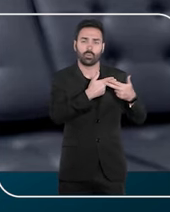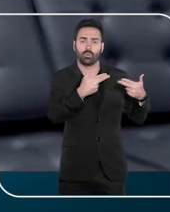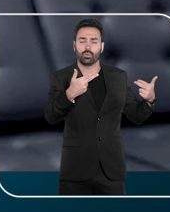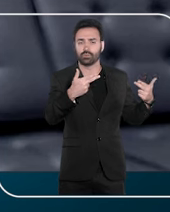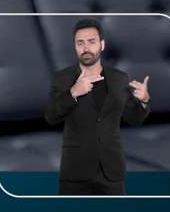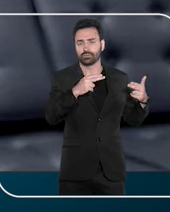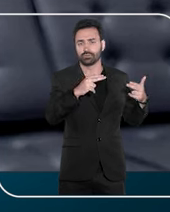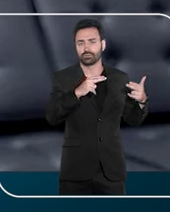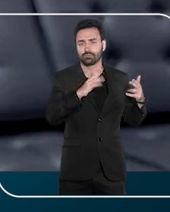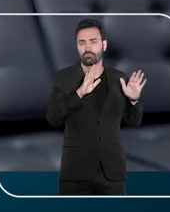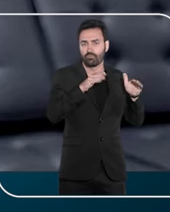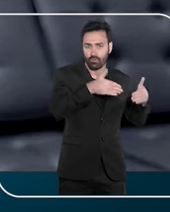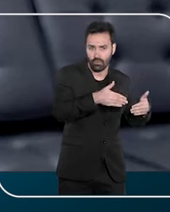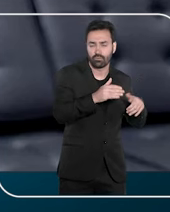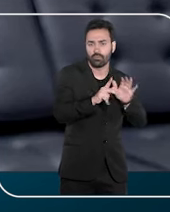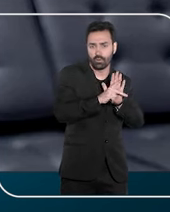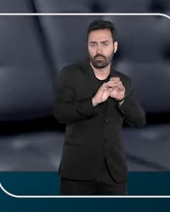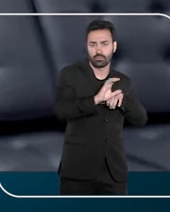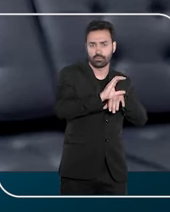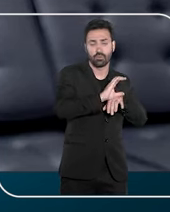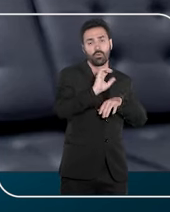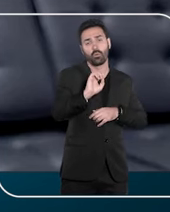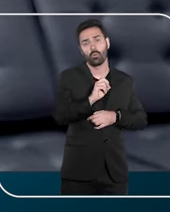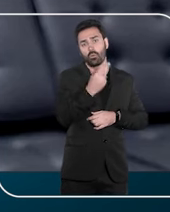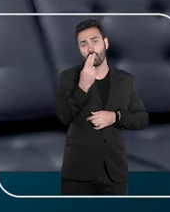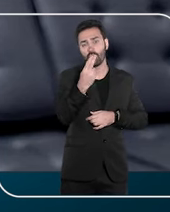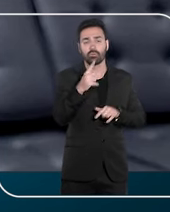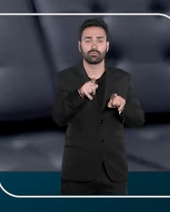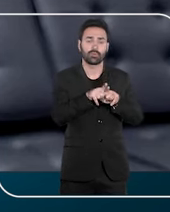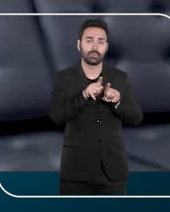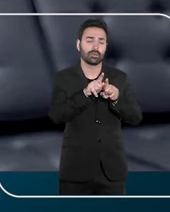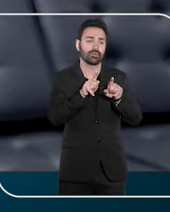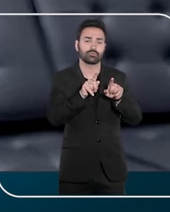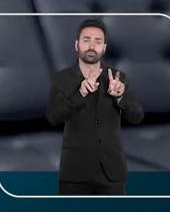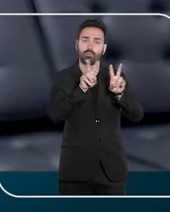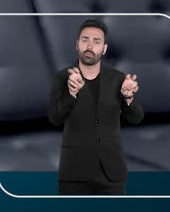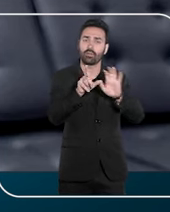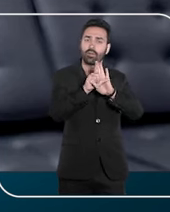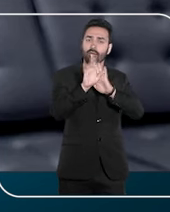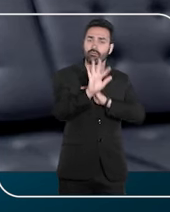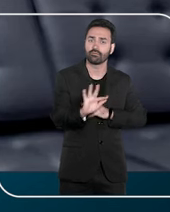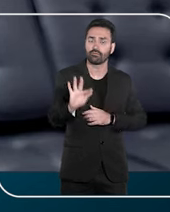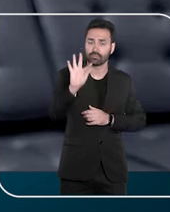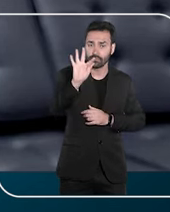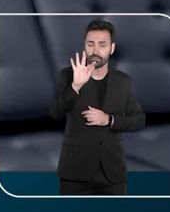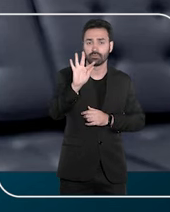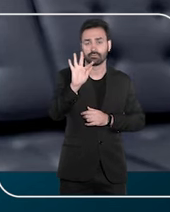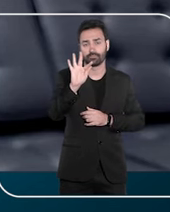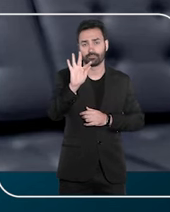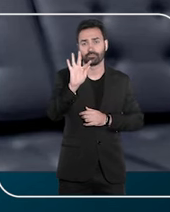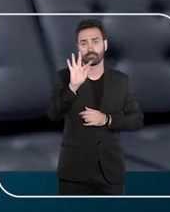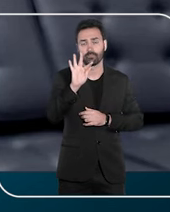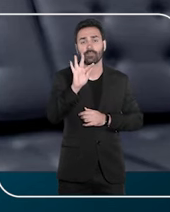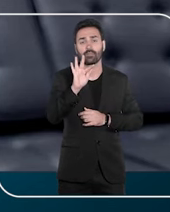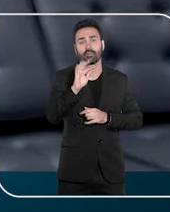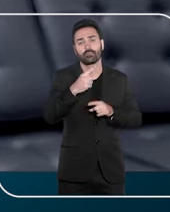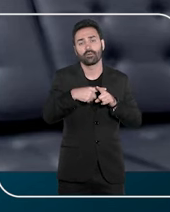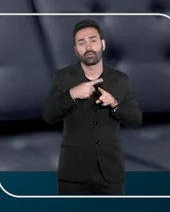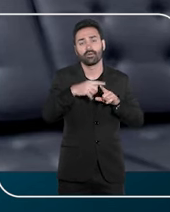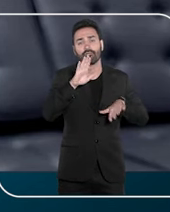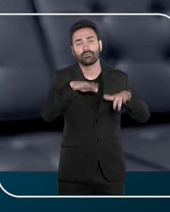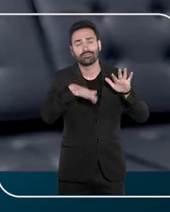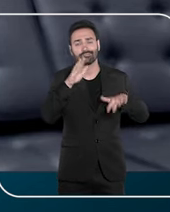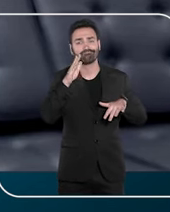quer dissessem respeito a leis federais que, de alguma forma, pudessem estar sendo interpretadas de